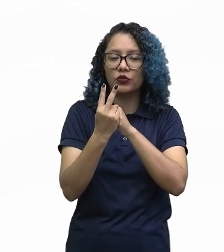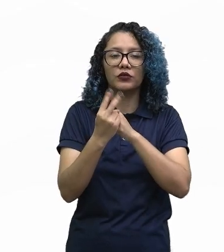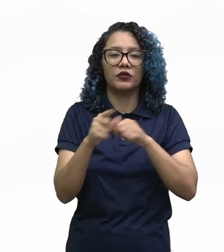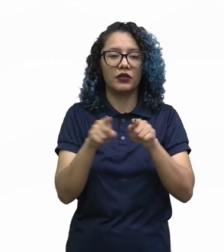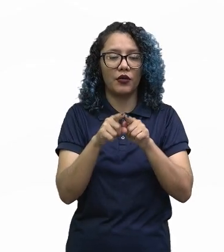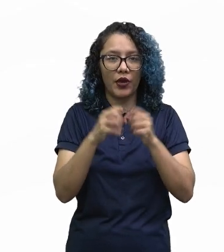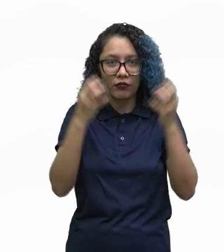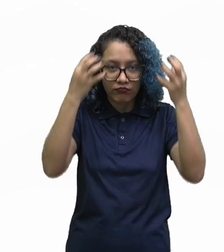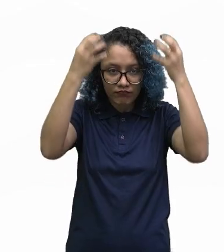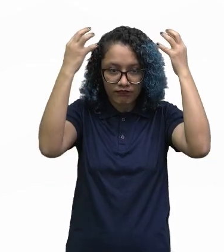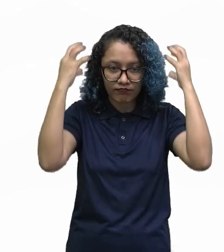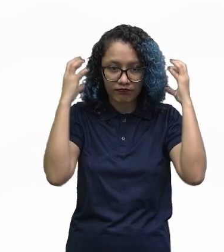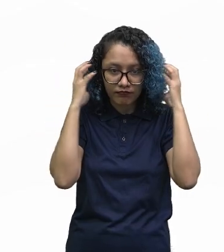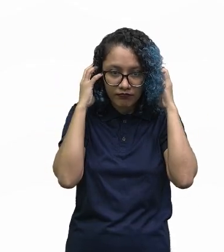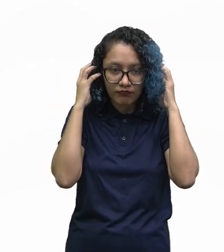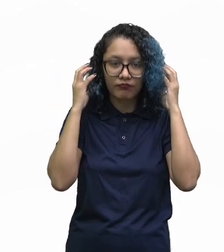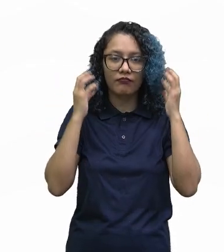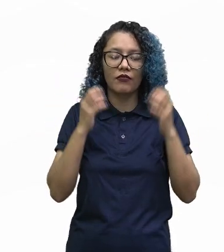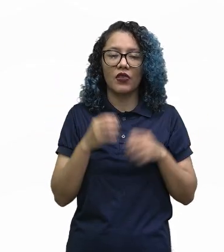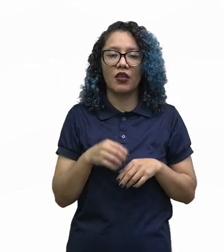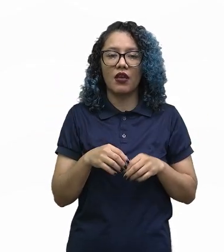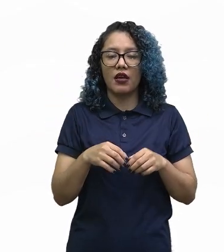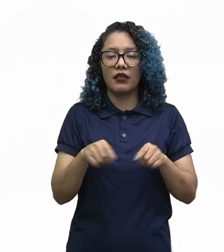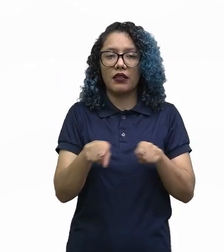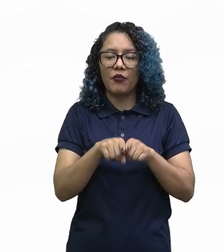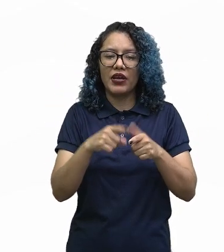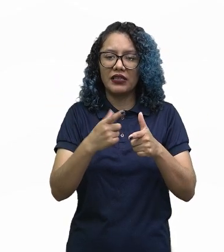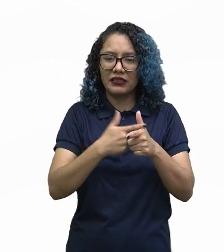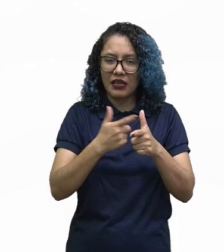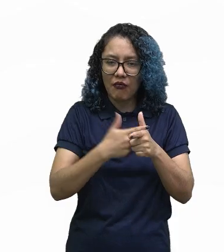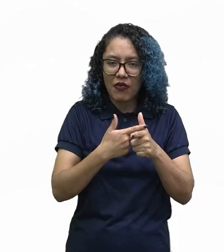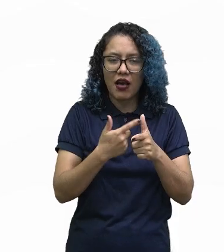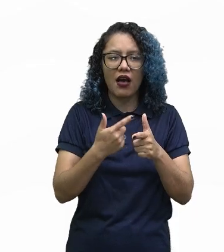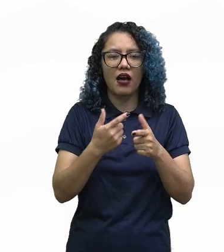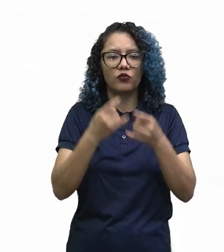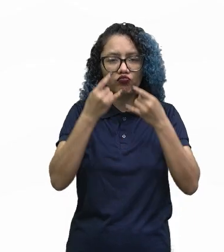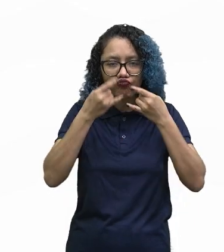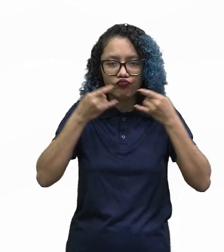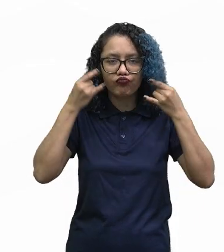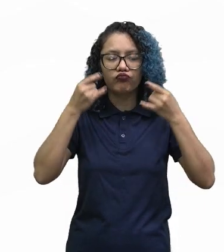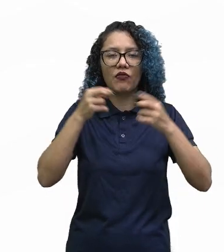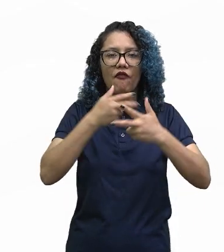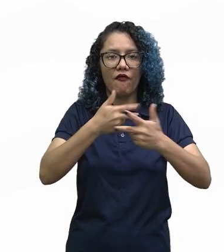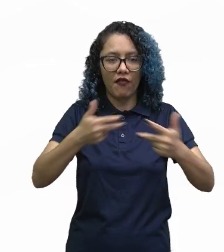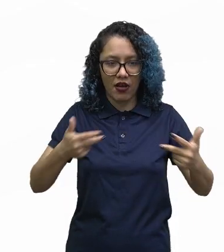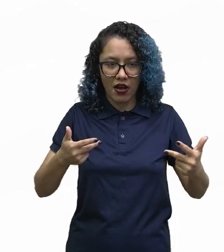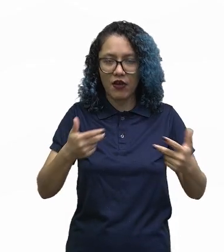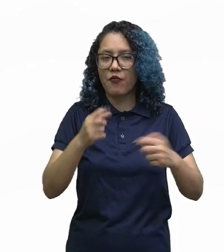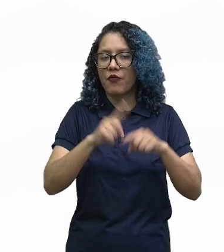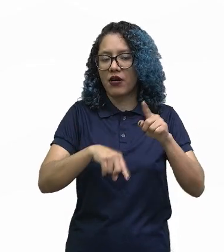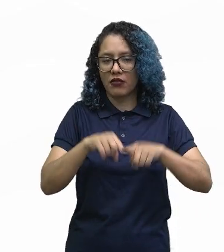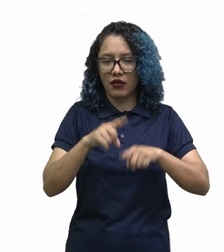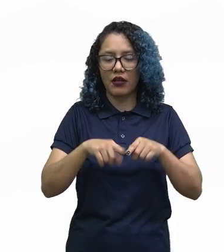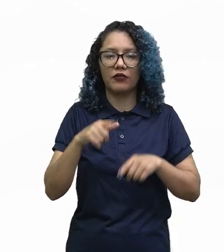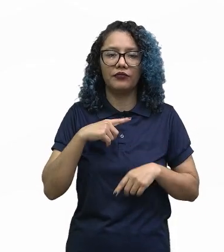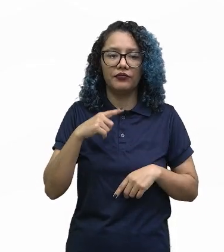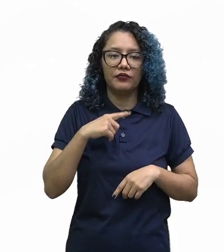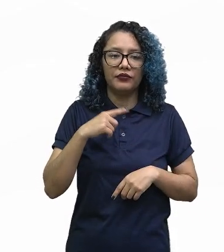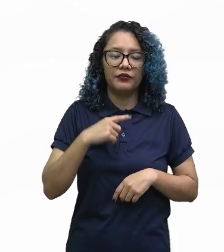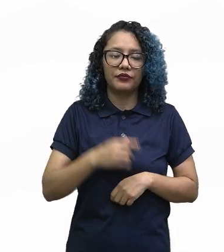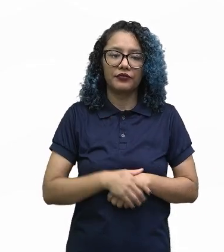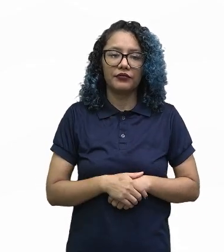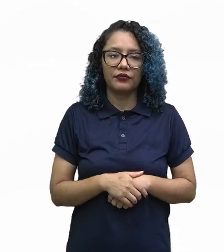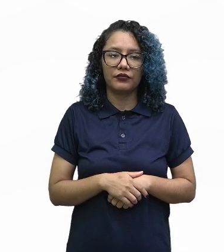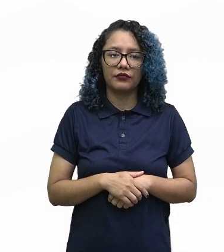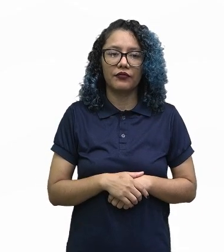protetores auriculares, botas, máscaras respiratórias. Então, existem vários equipamentos. E dentro de